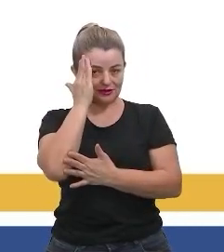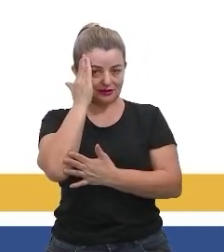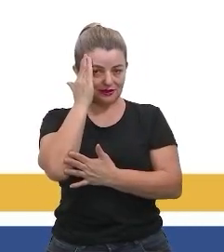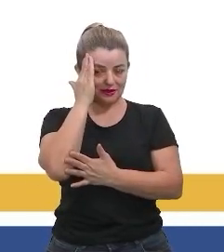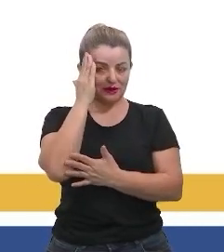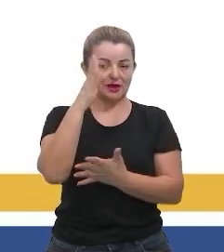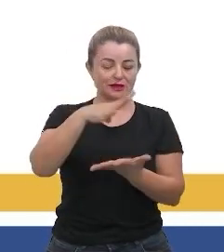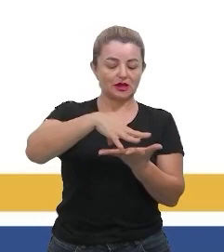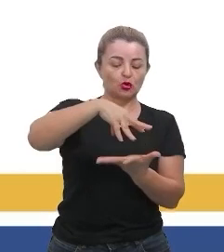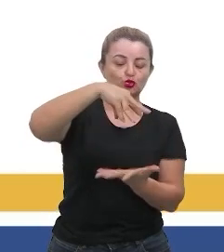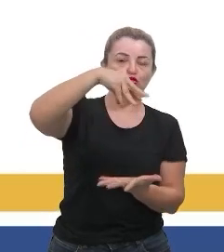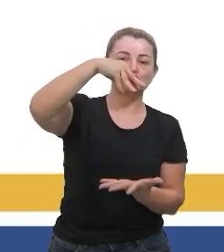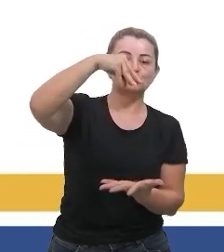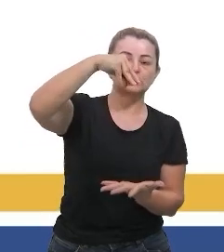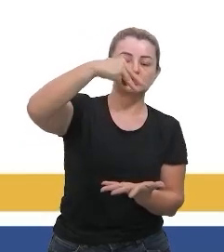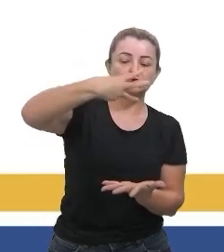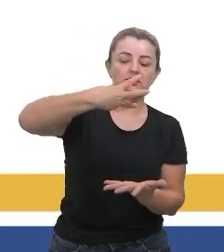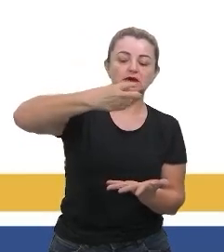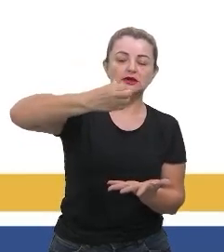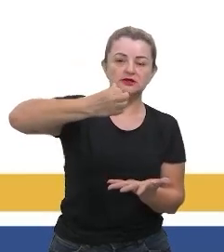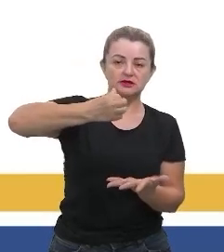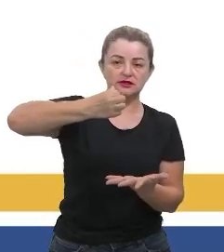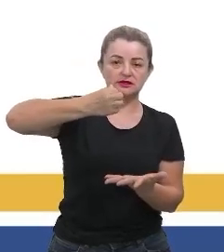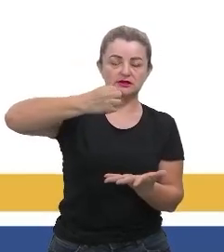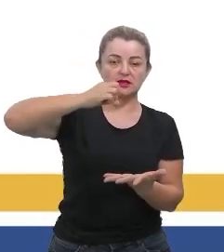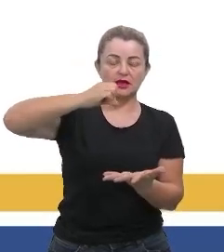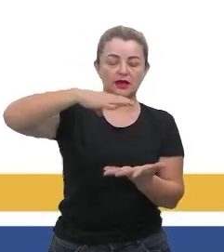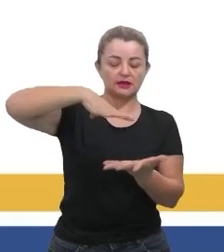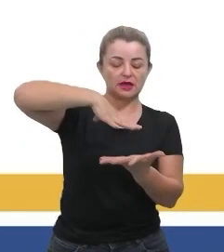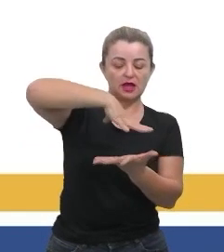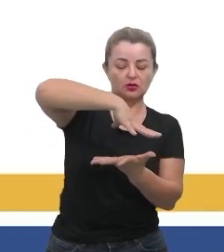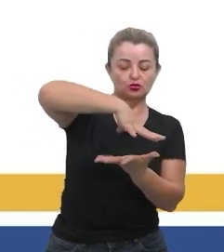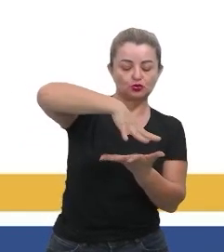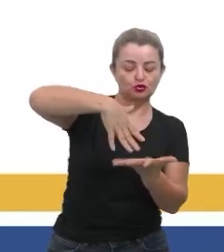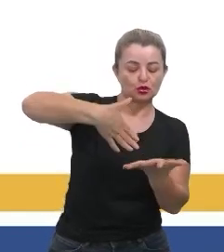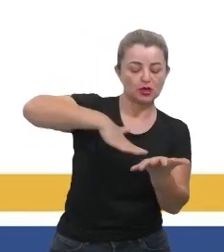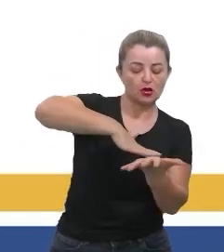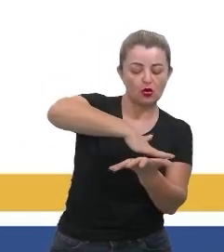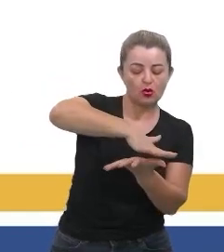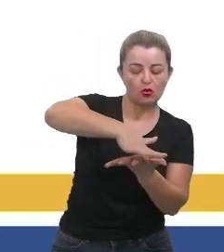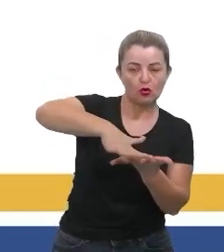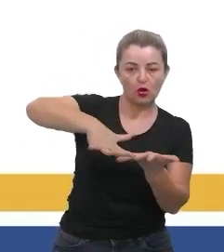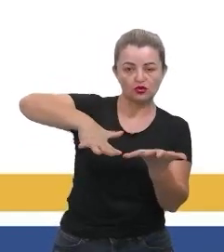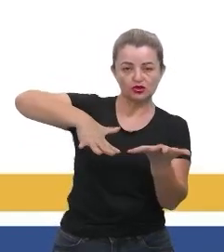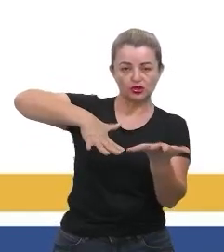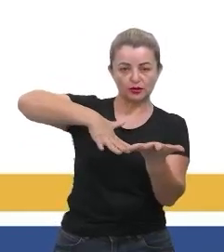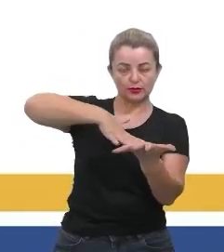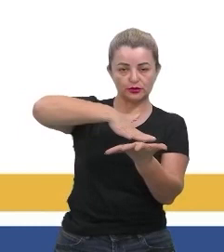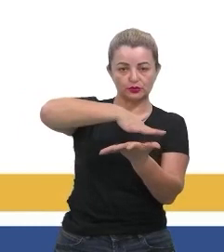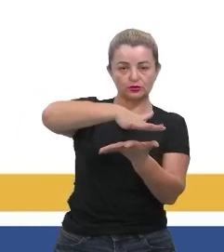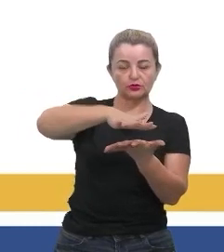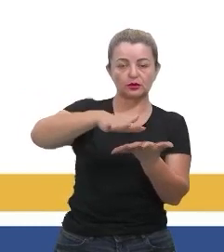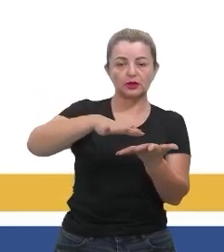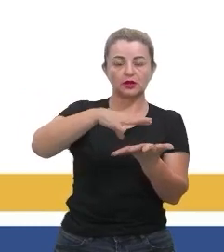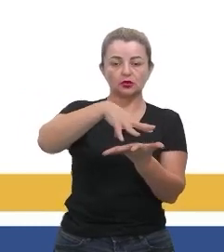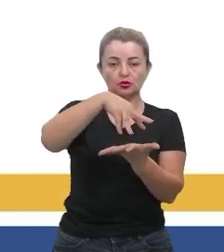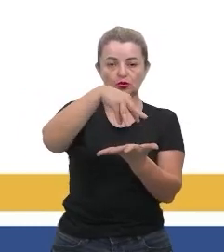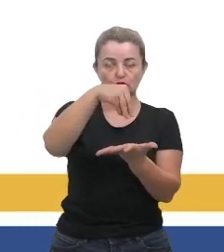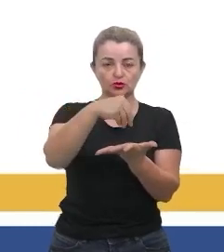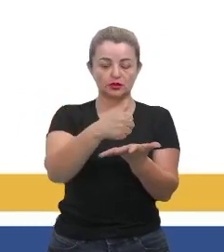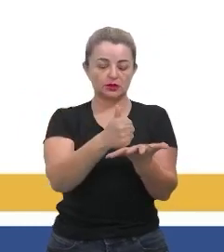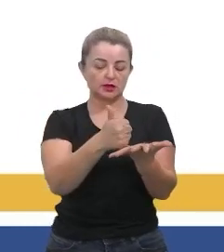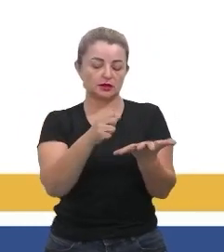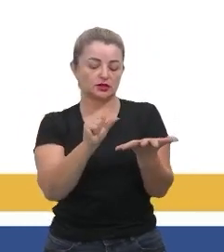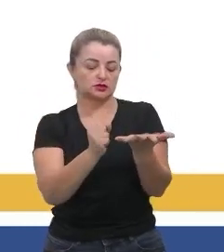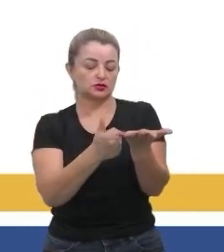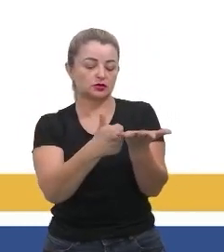cone, 36. Nós temos o diâmetro do cone, que é a parte da base, 18, né? E nós temos também, ó, a base, que é onde